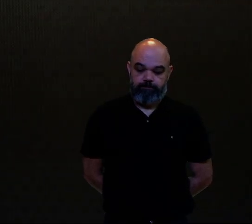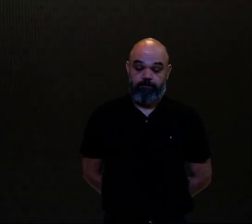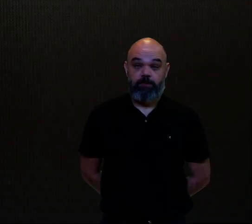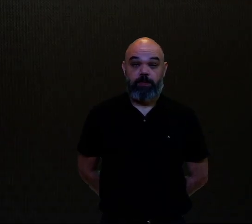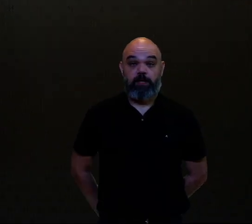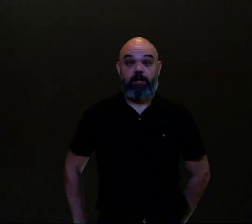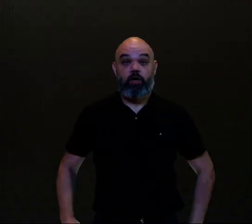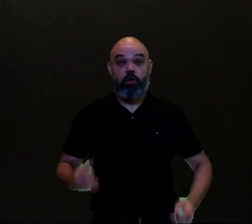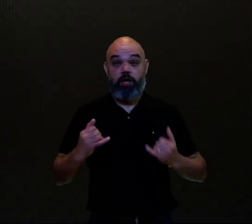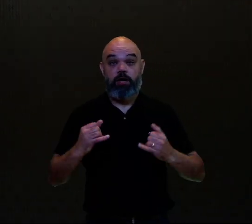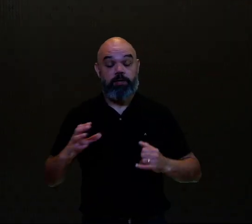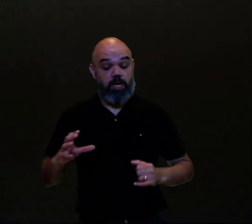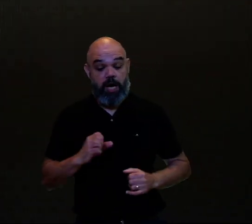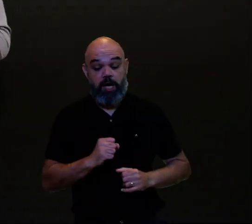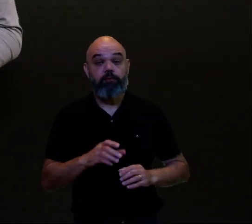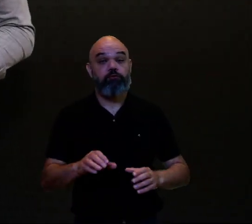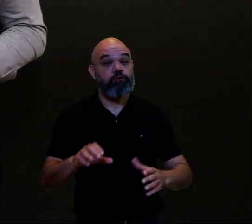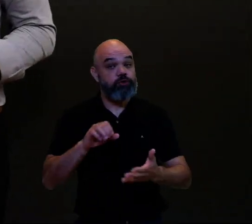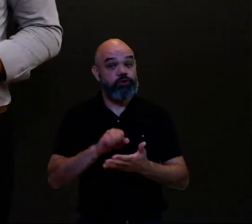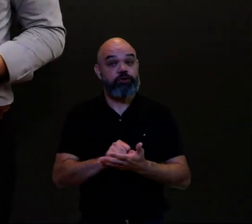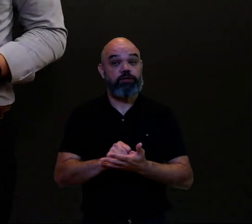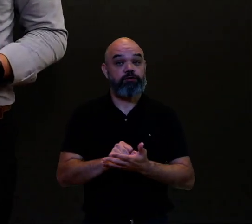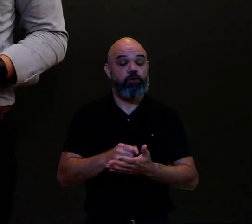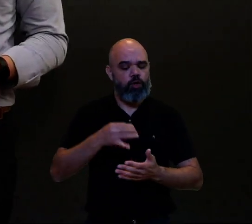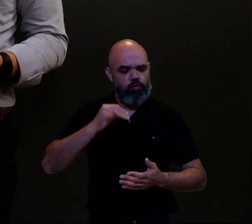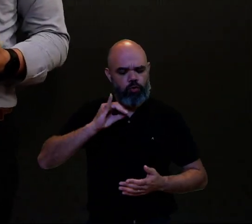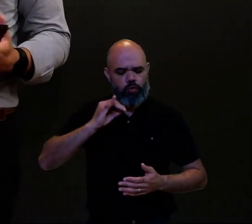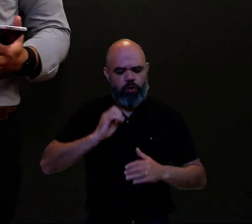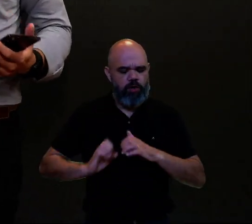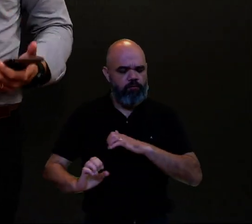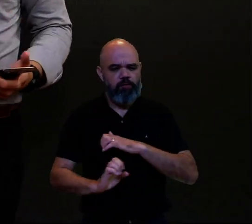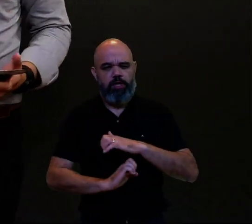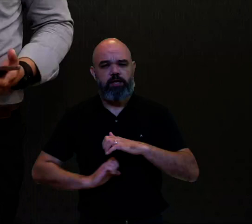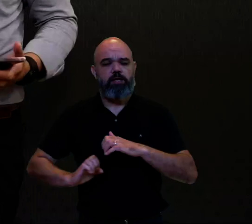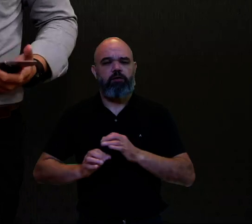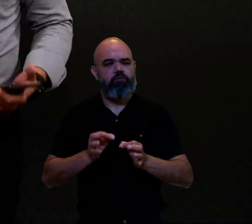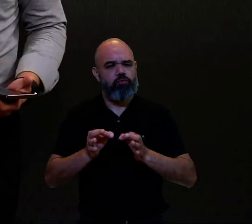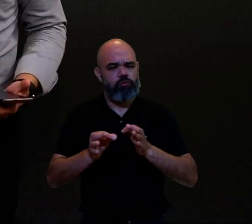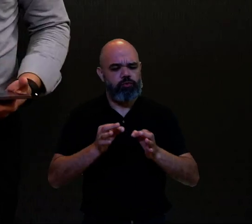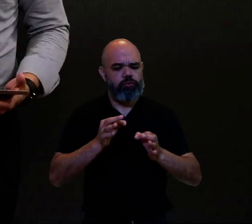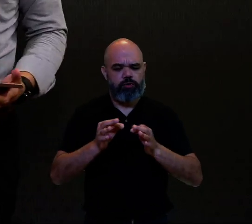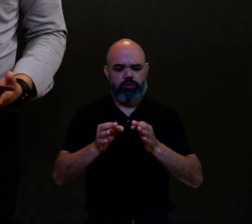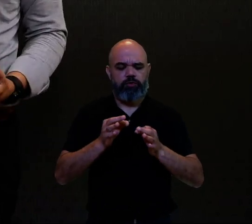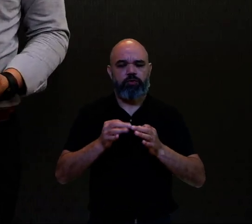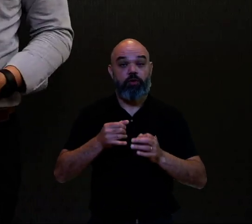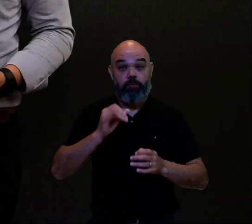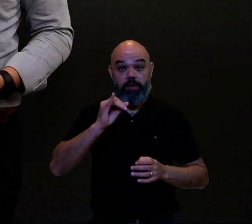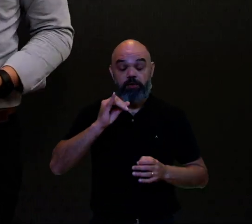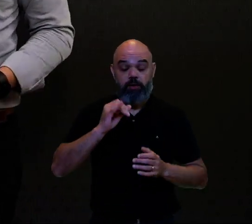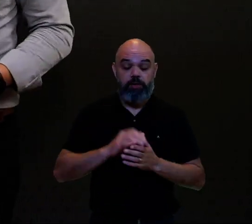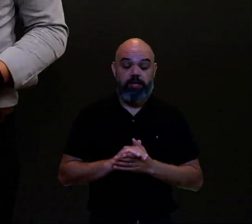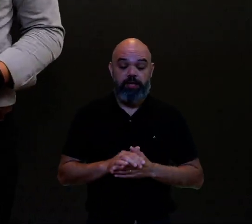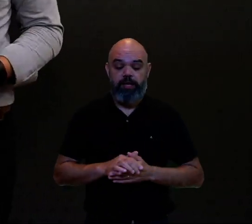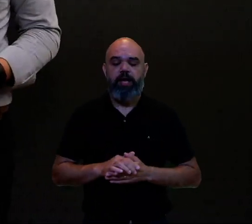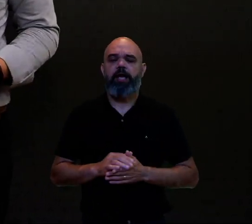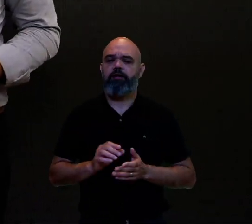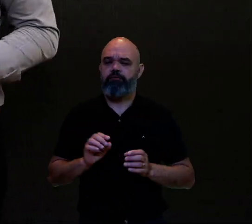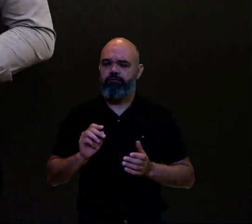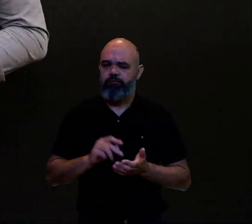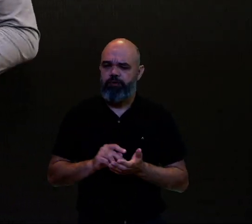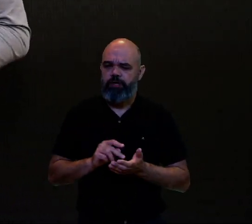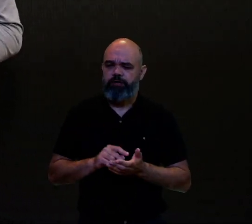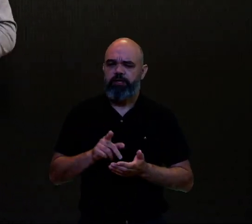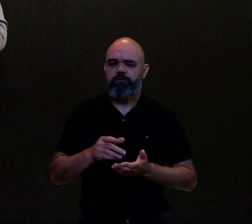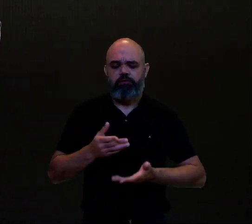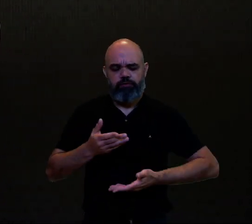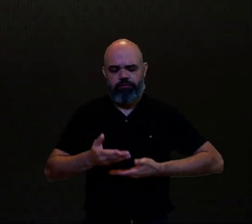Lembrete rápido para você se inscrever no Café com Negócio, para o time aqui se organizar, preparar o café todo e, é claro, você prestigiar aqui